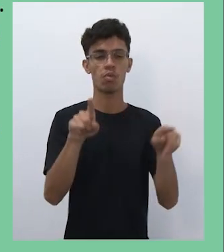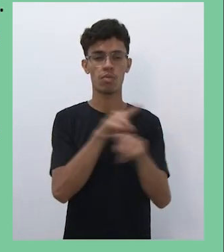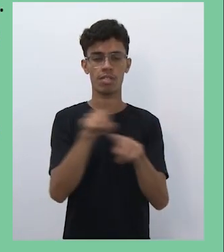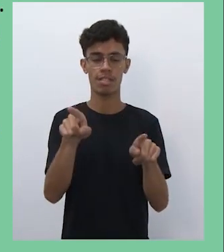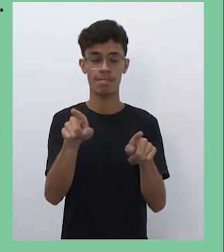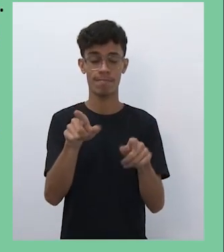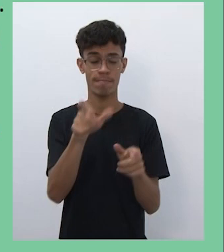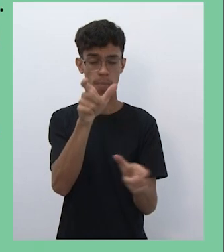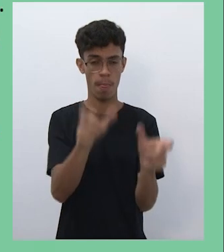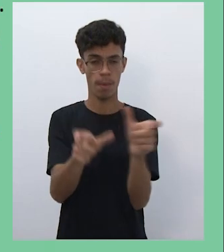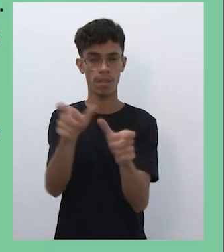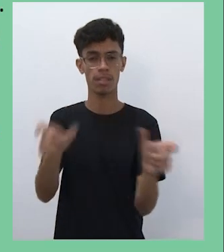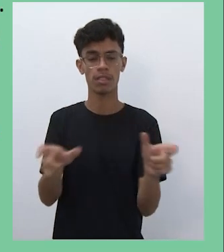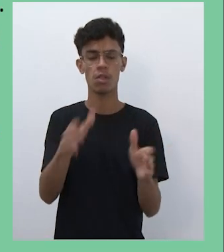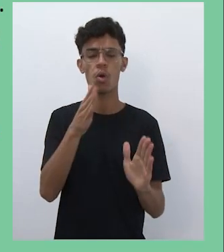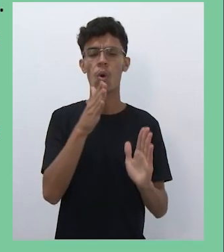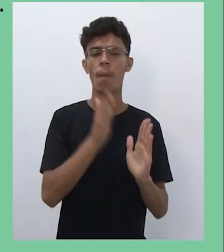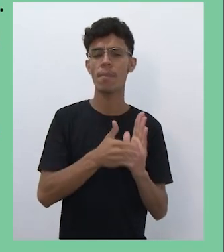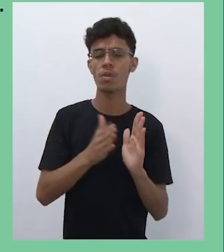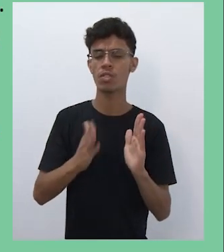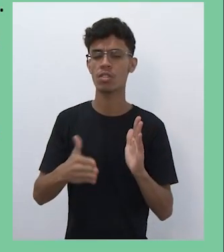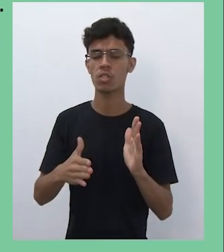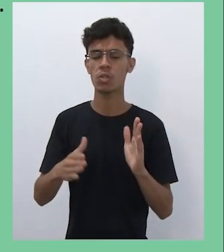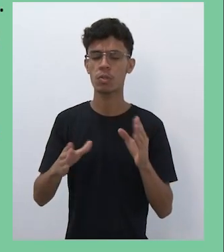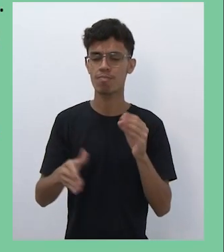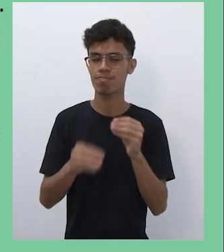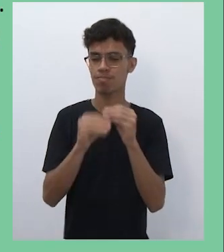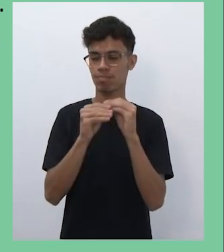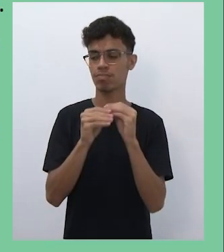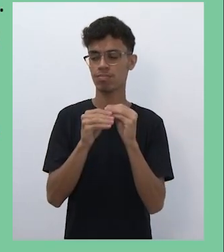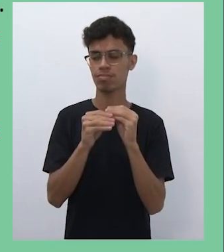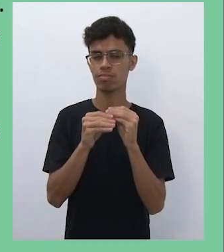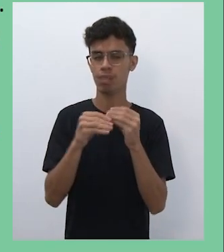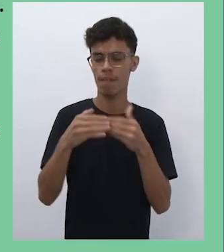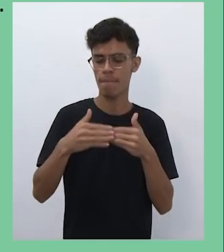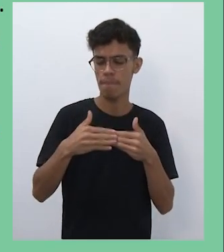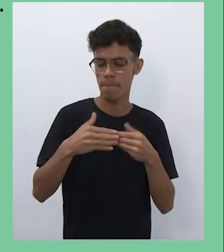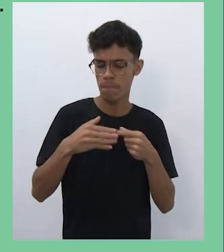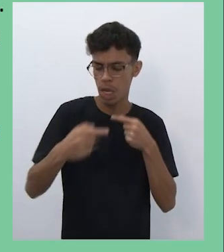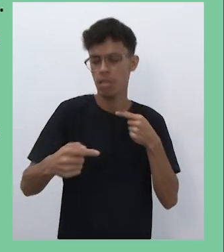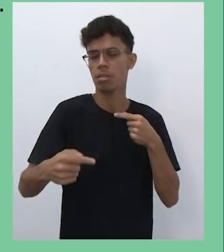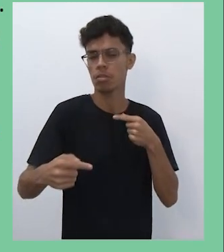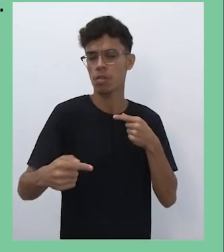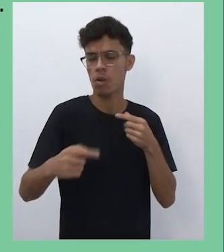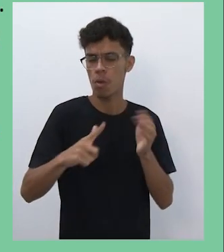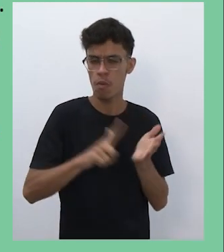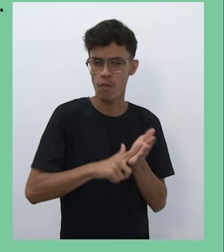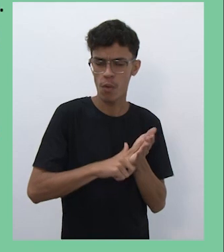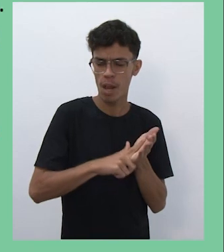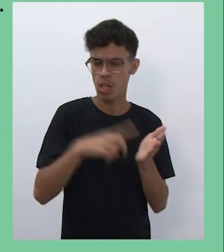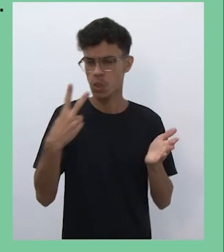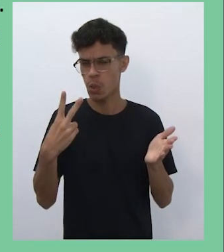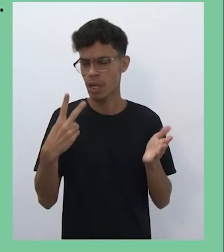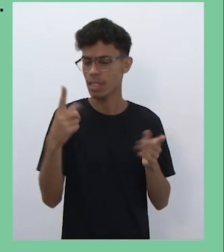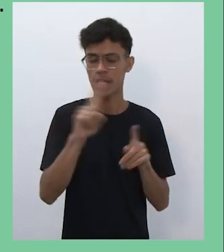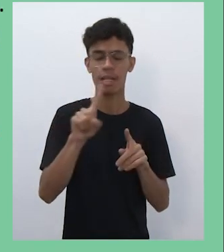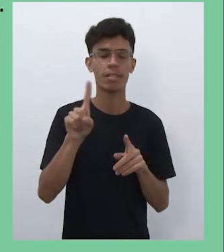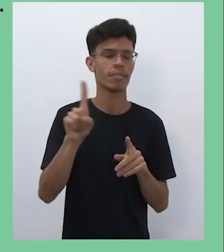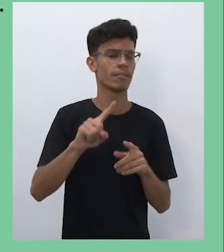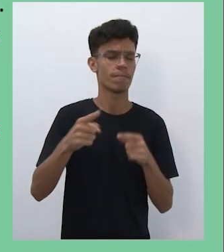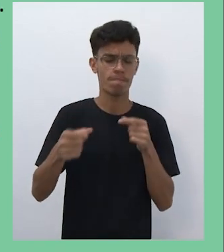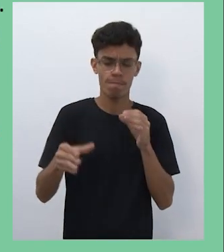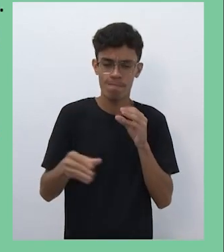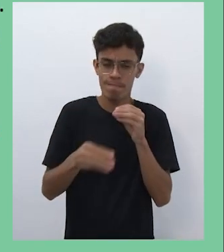O nosso projeto, ele precisa de um resumo, não deve ultrapassar mais do que uma folha, deve resumir de maneira